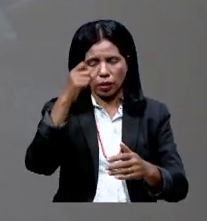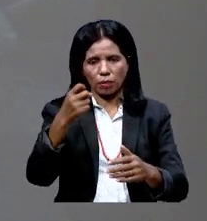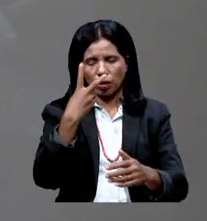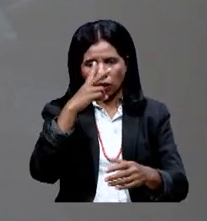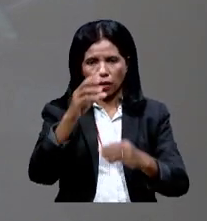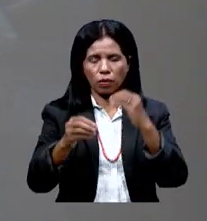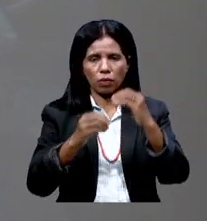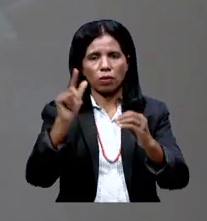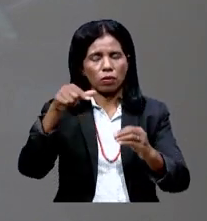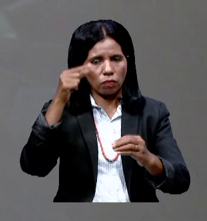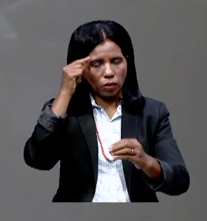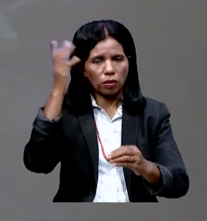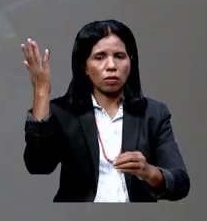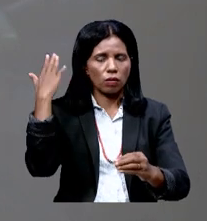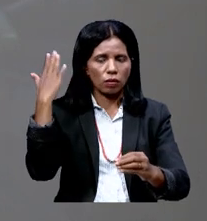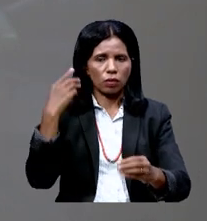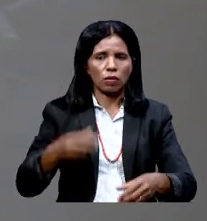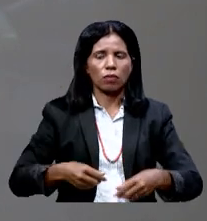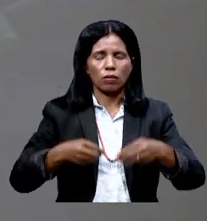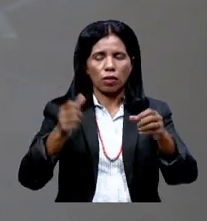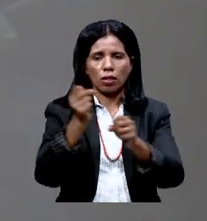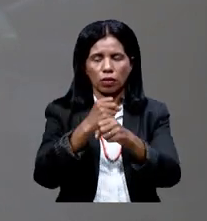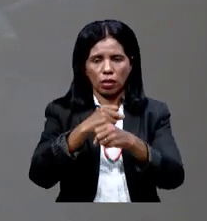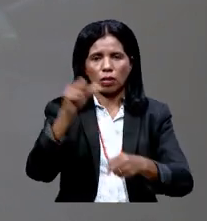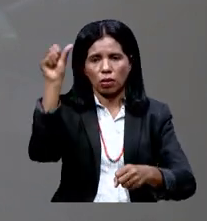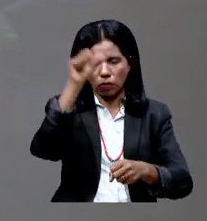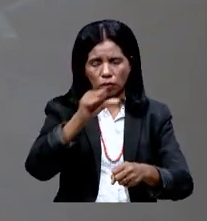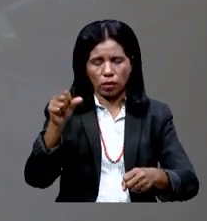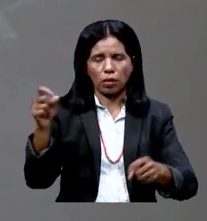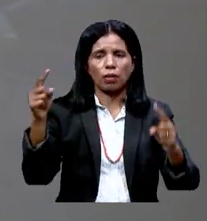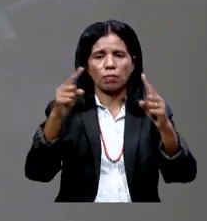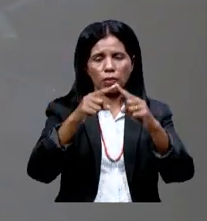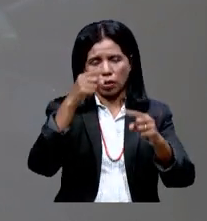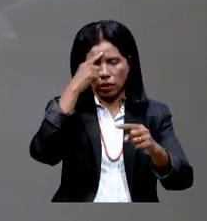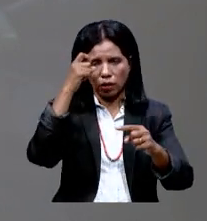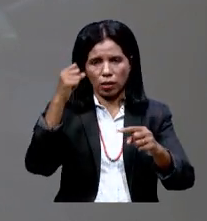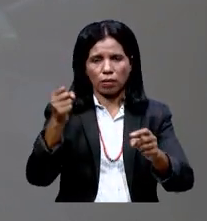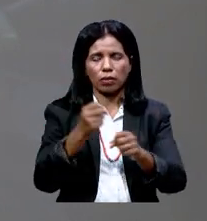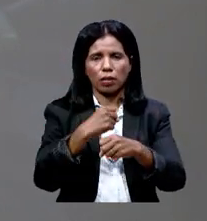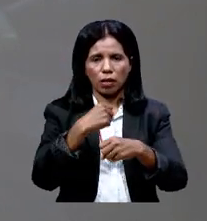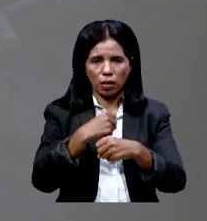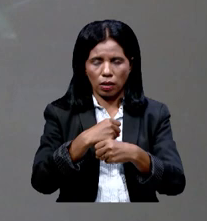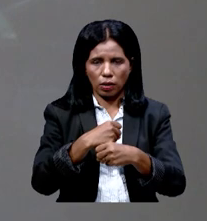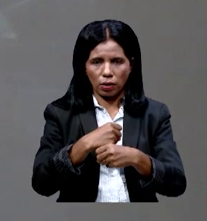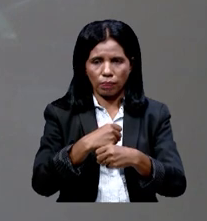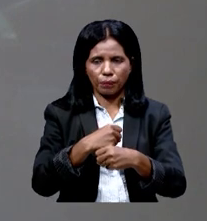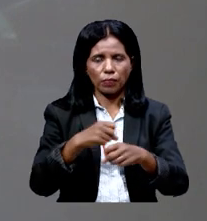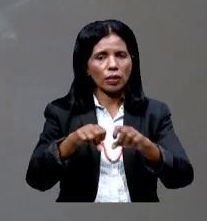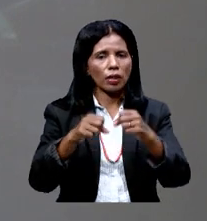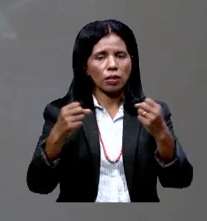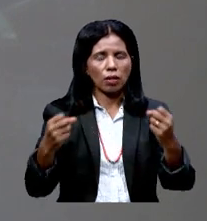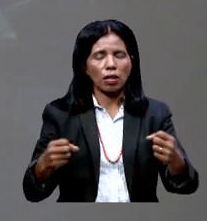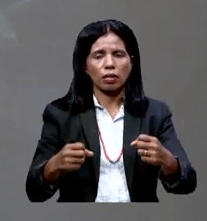ao atual governo que faça uma auditoria para poder apurar a razão, o motivo de destruição da